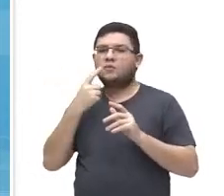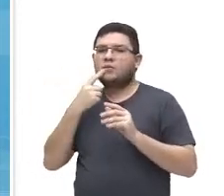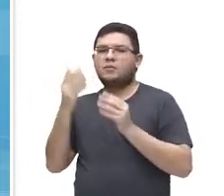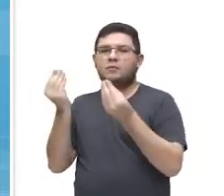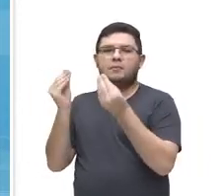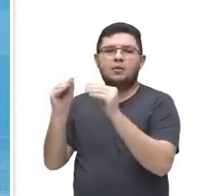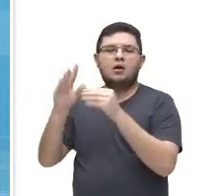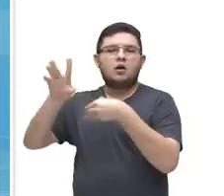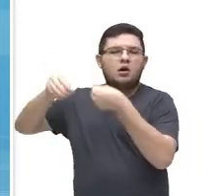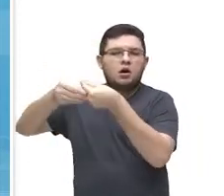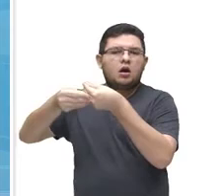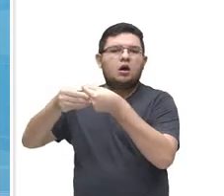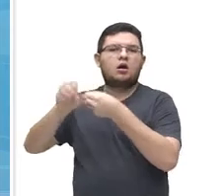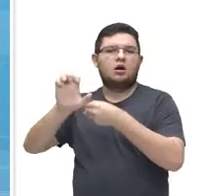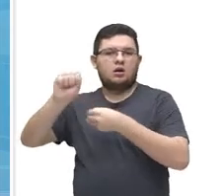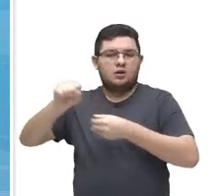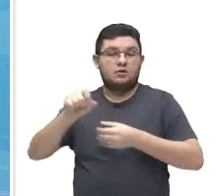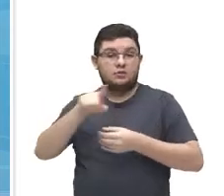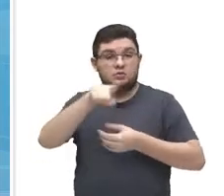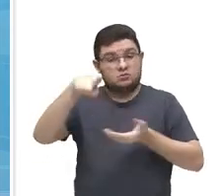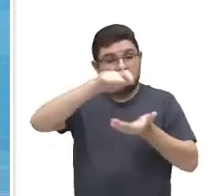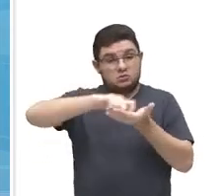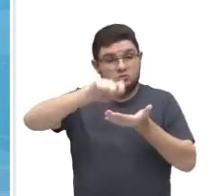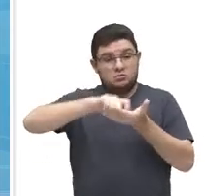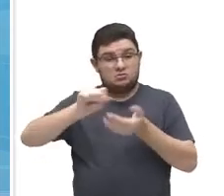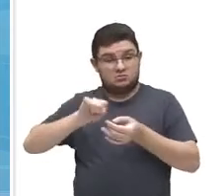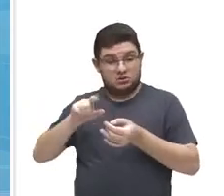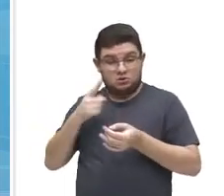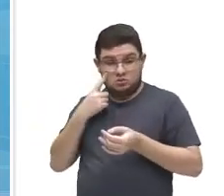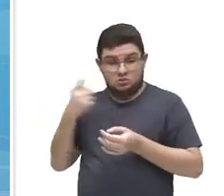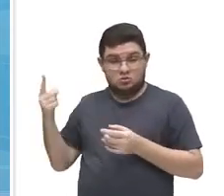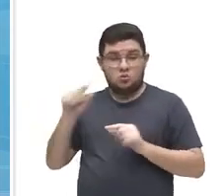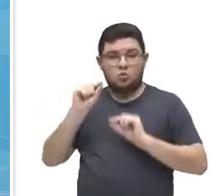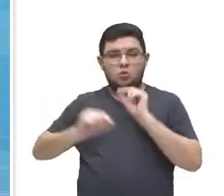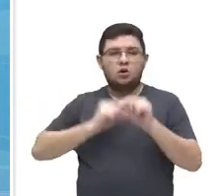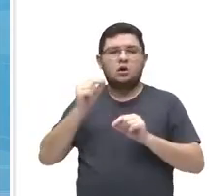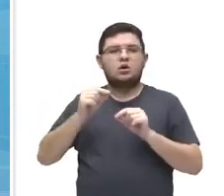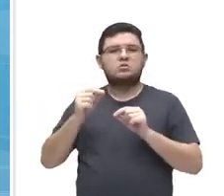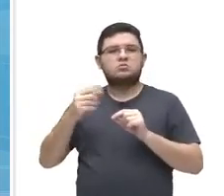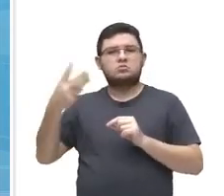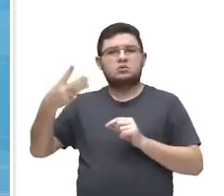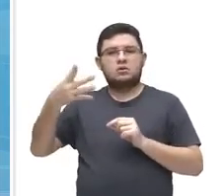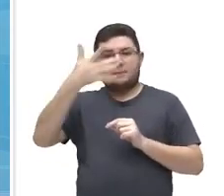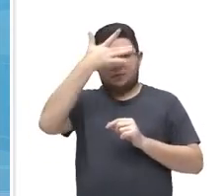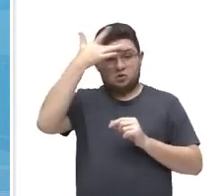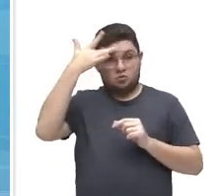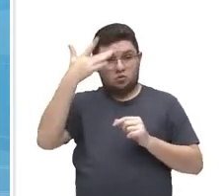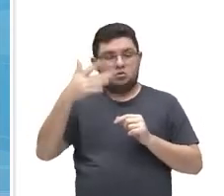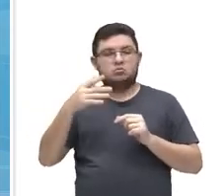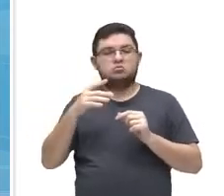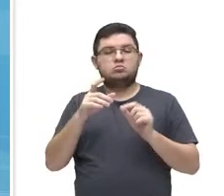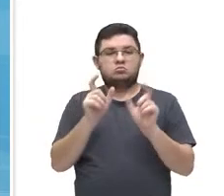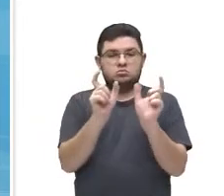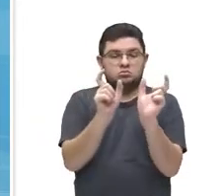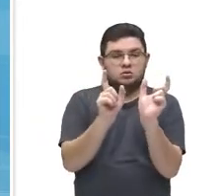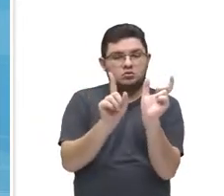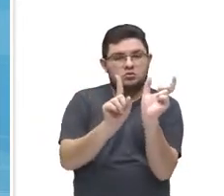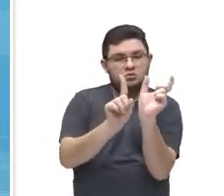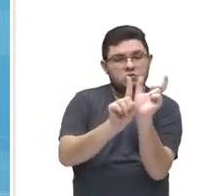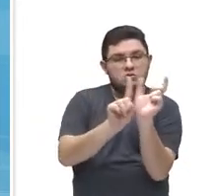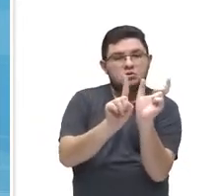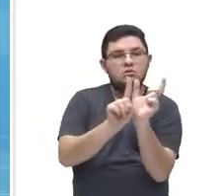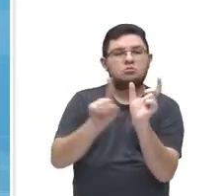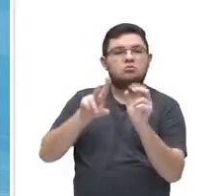importante também. Se esses verbos tiverem sido conjugados com o sujeito de terceira pessoa do singular, eles devem